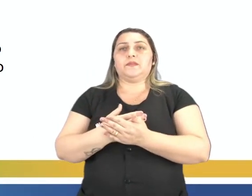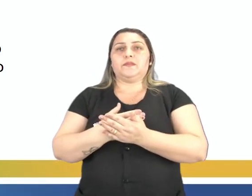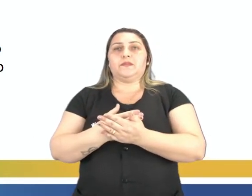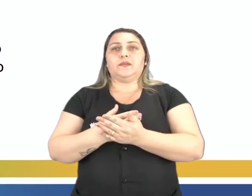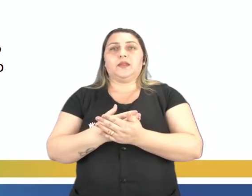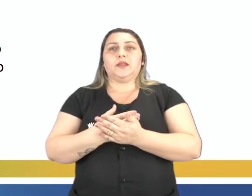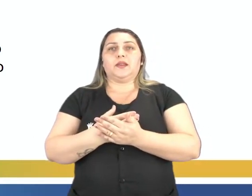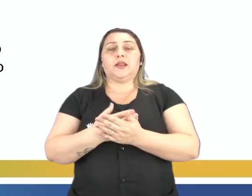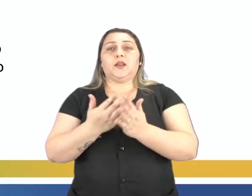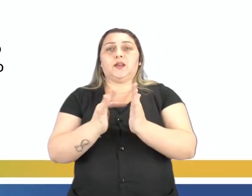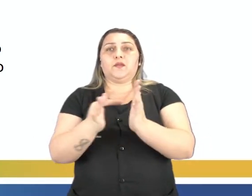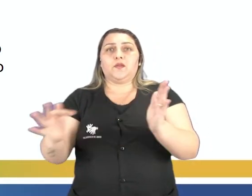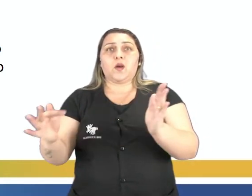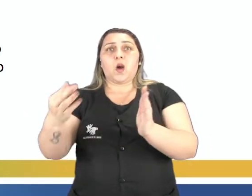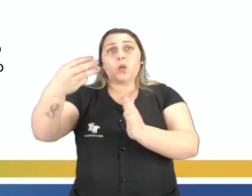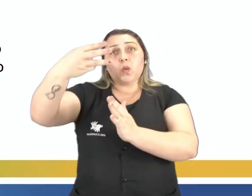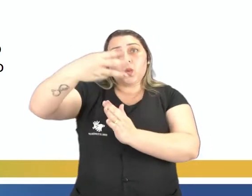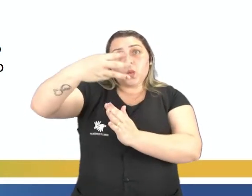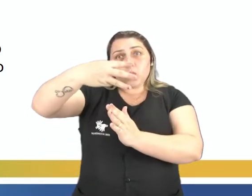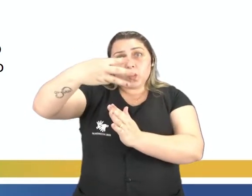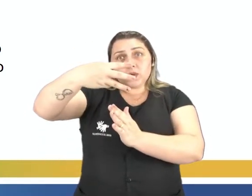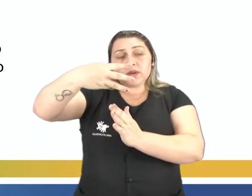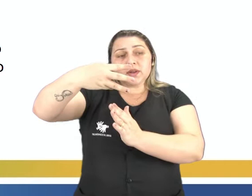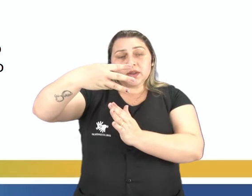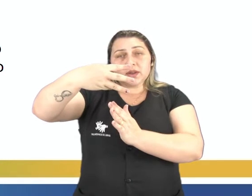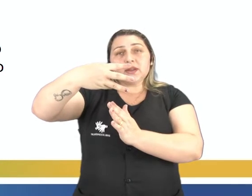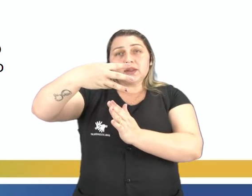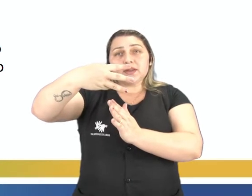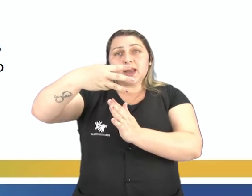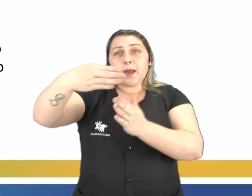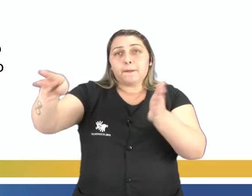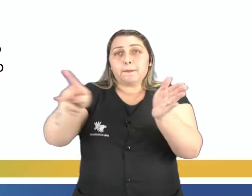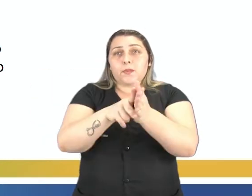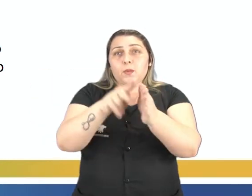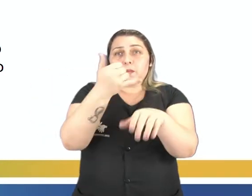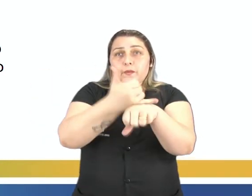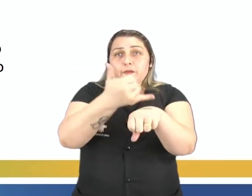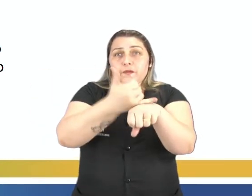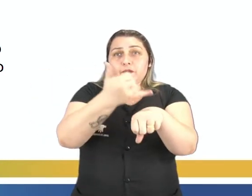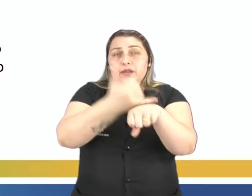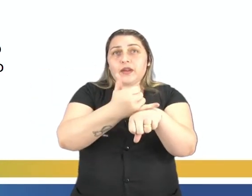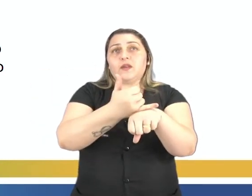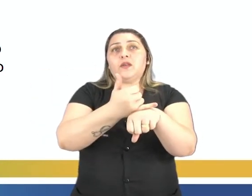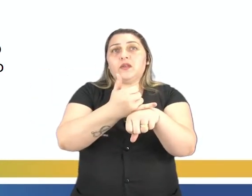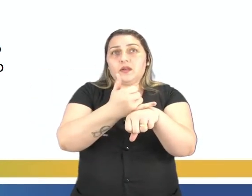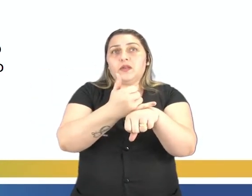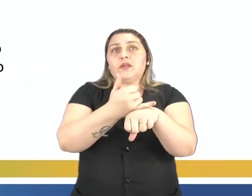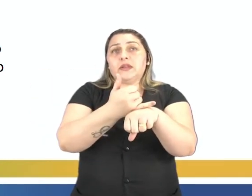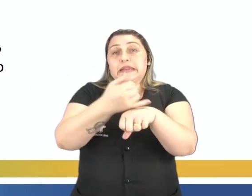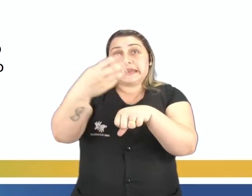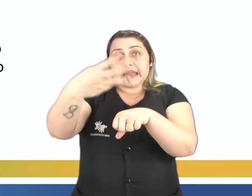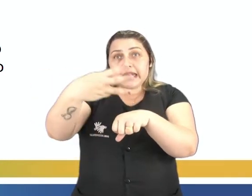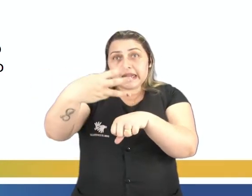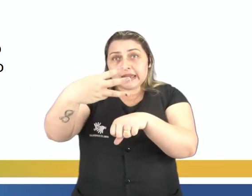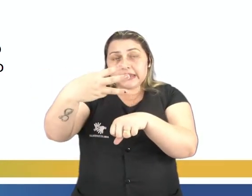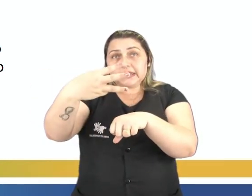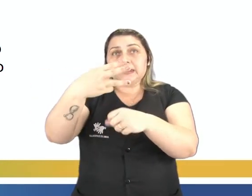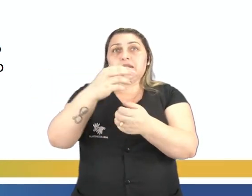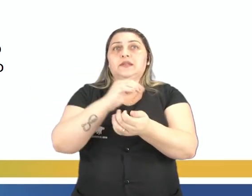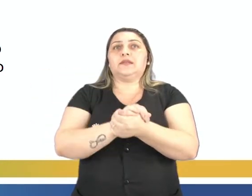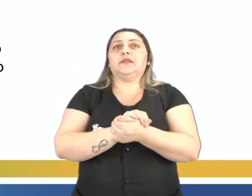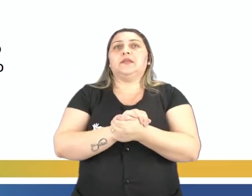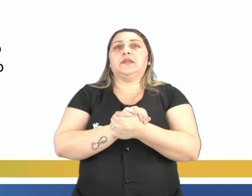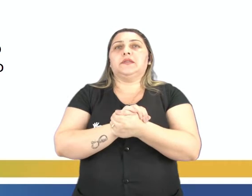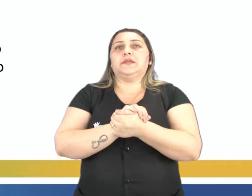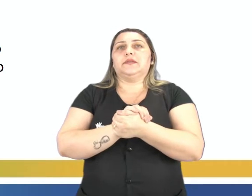fórmula, esse 3 aqui veio do ferro. Então, significa que ele é um ferro 3. Então, aqui, ó, o ferro